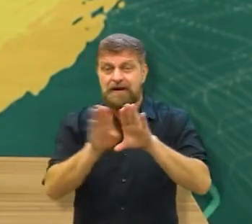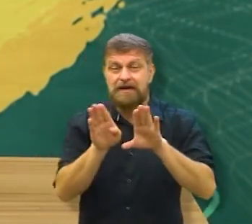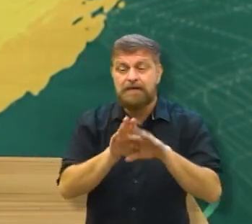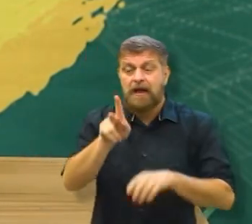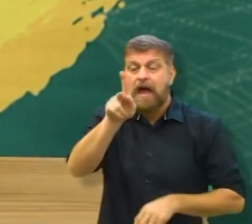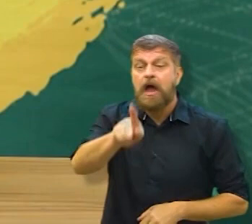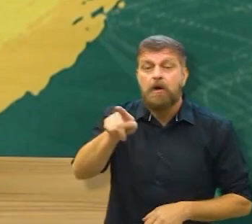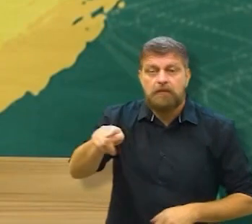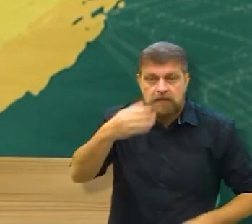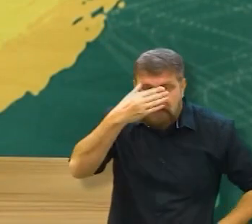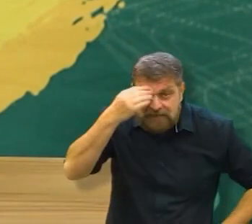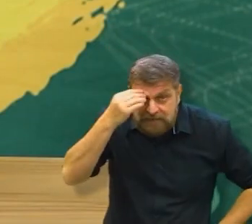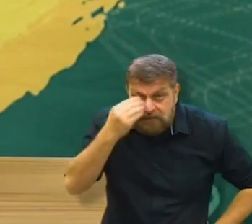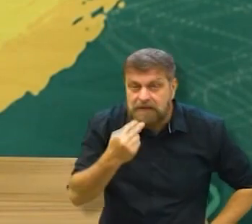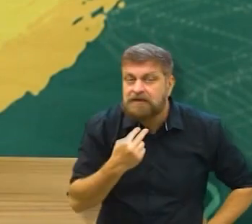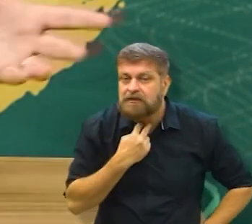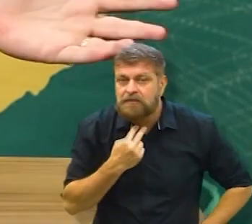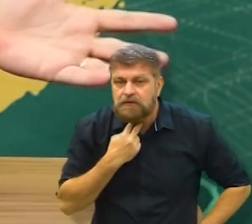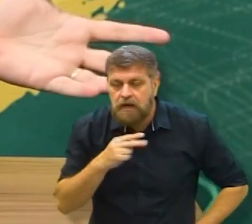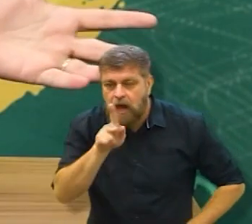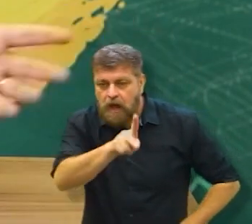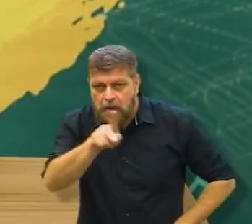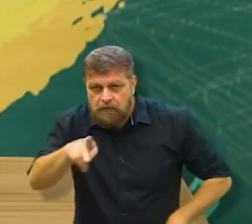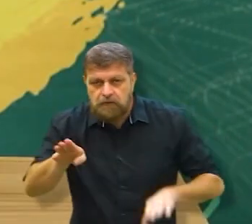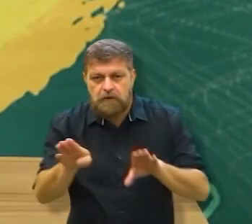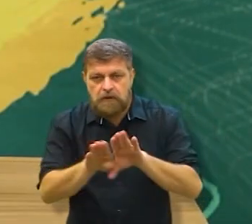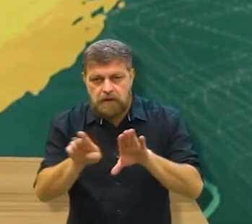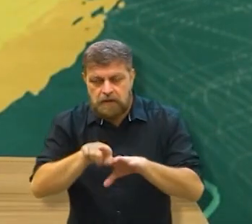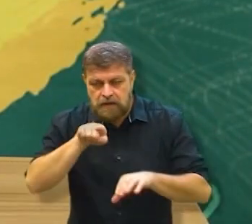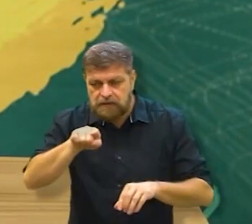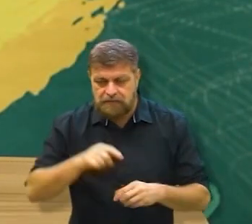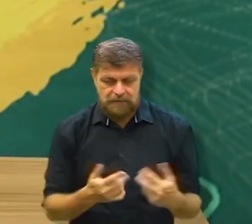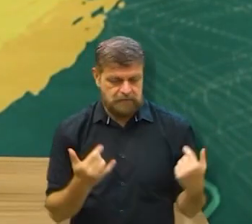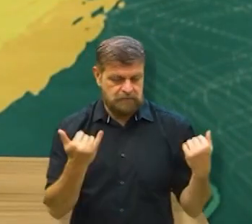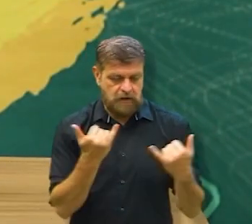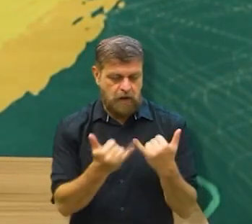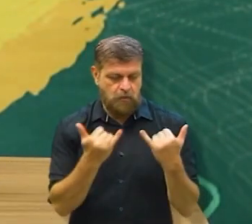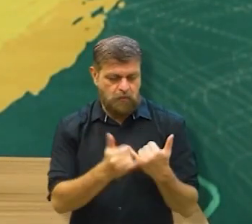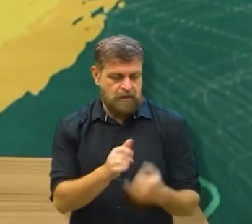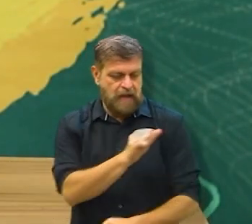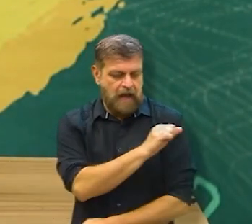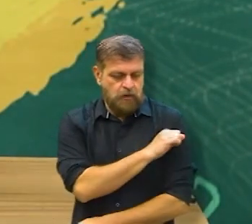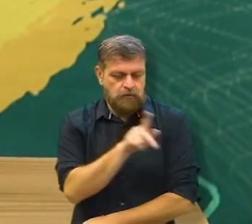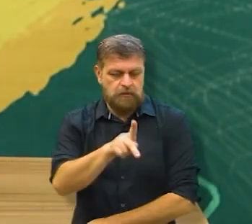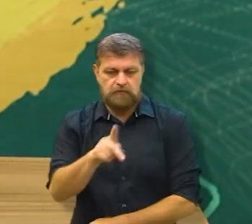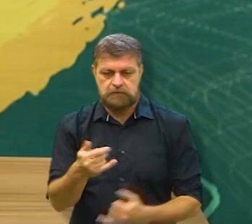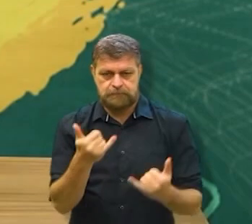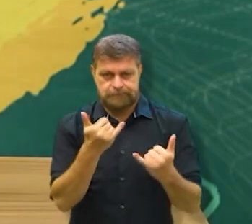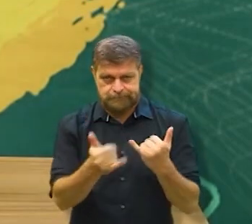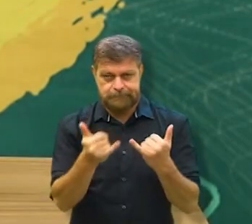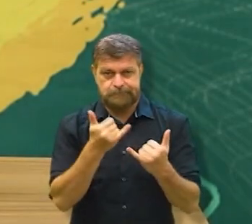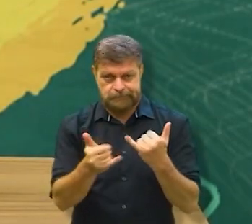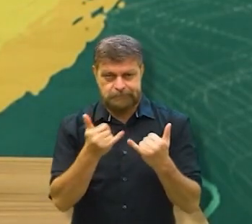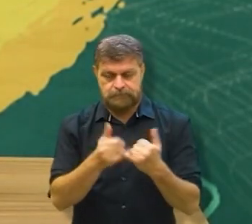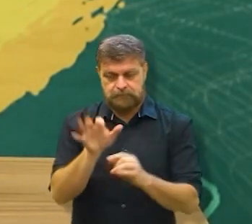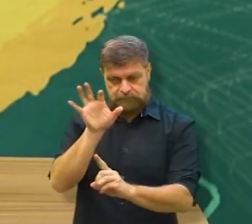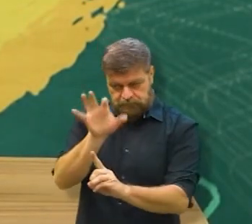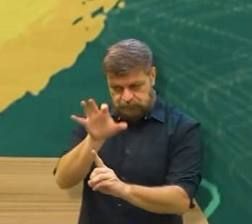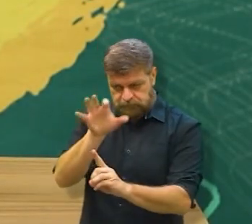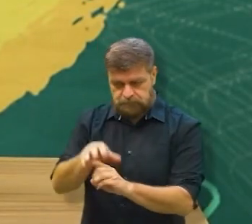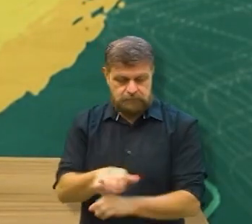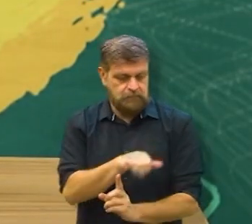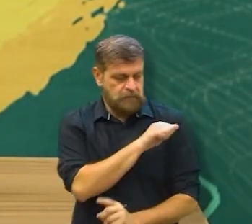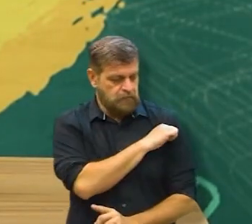preocupação, mas também com os professores que vivem uma situação semelhante, essa situação que o Ismael